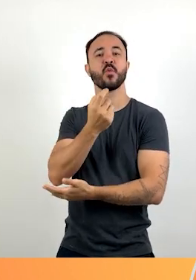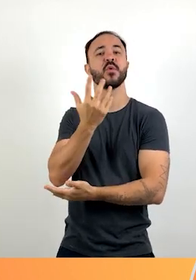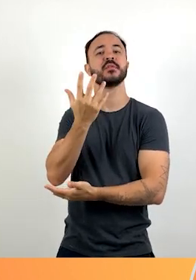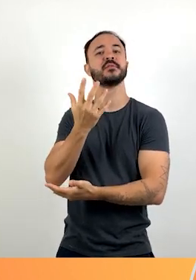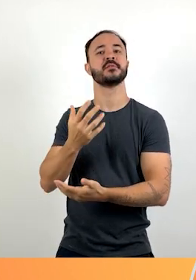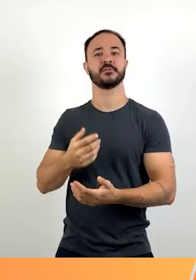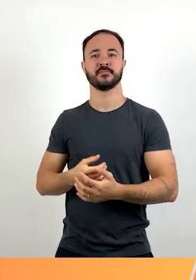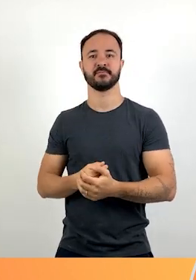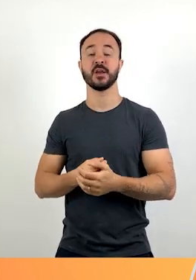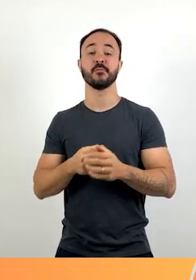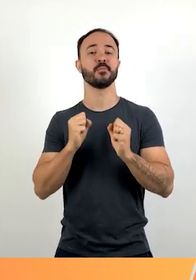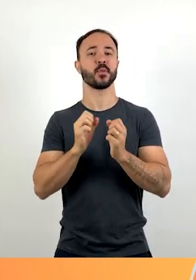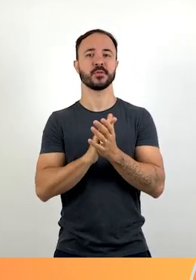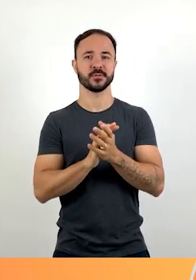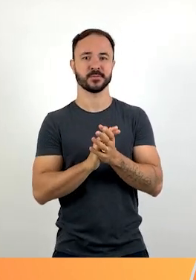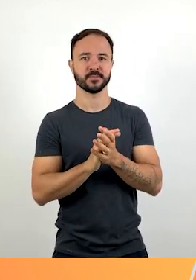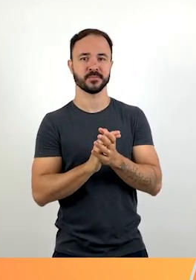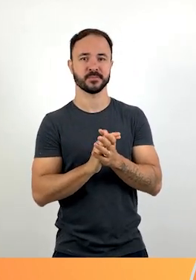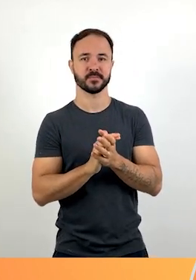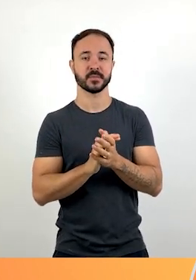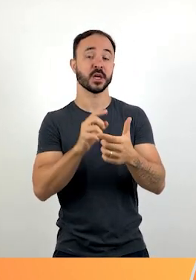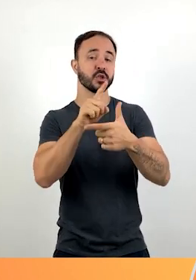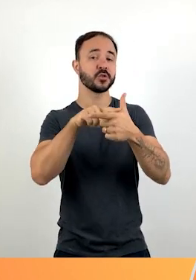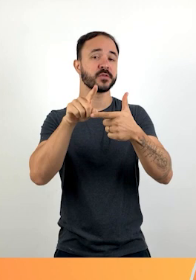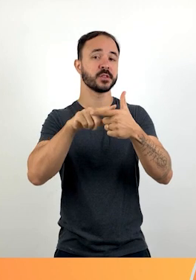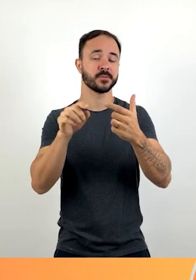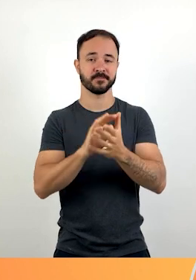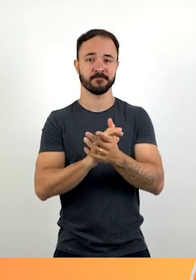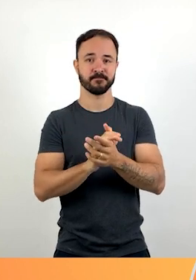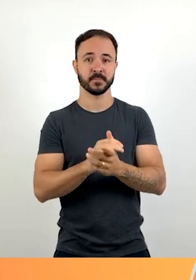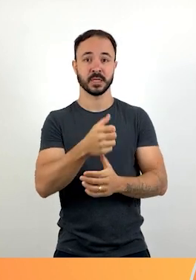dividir 16 dividido por